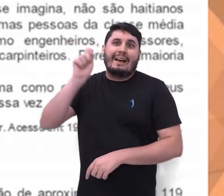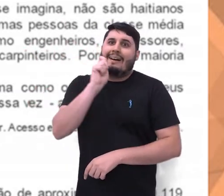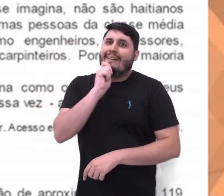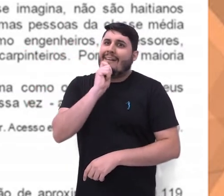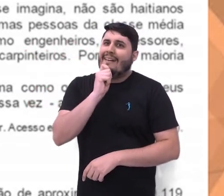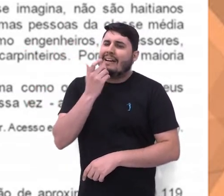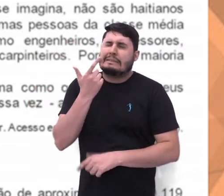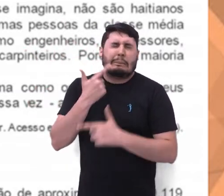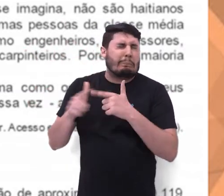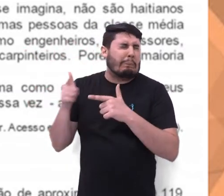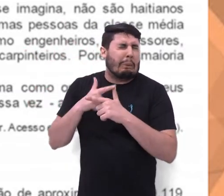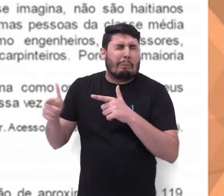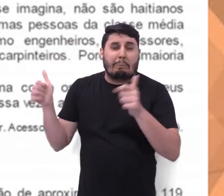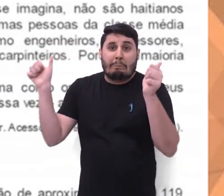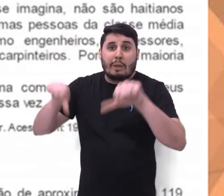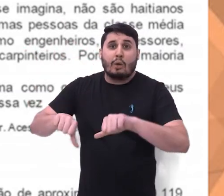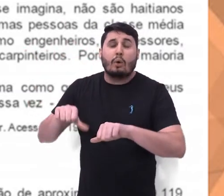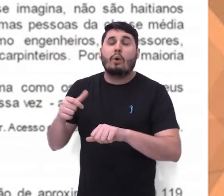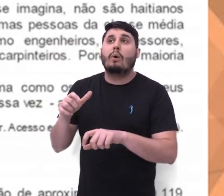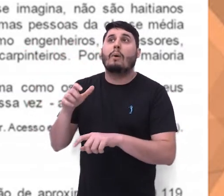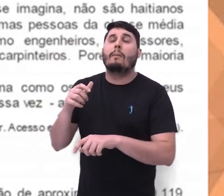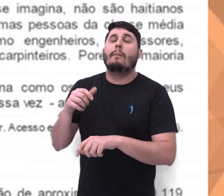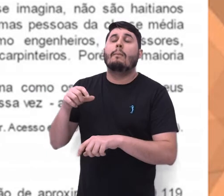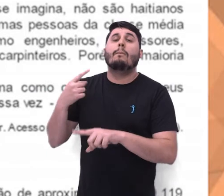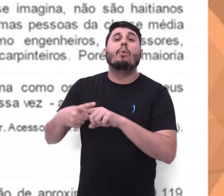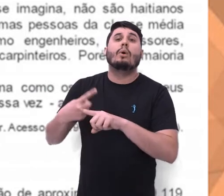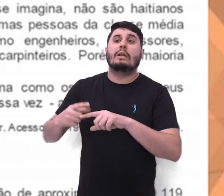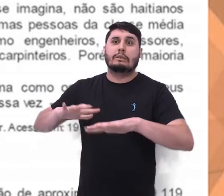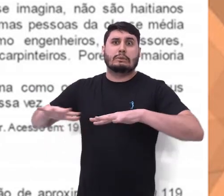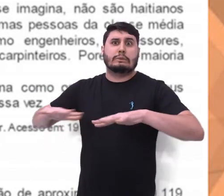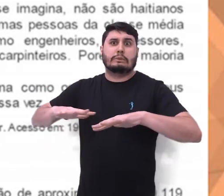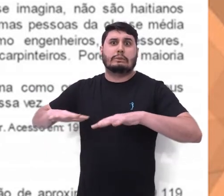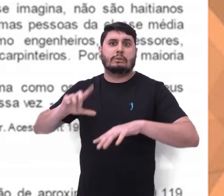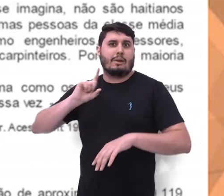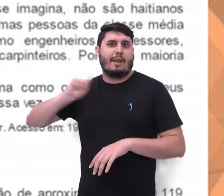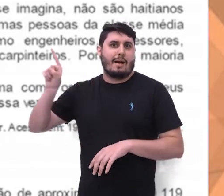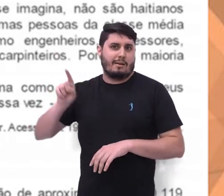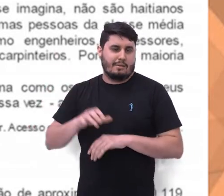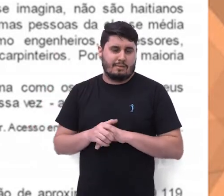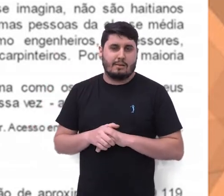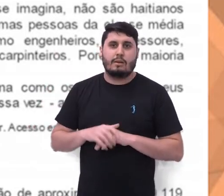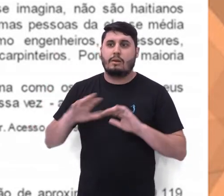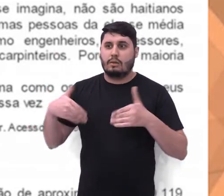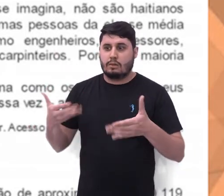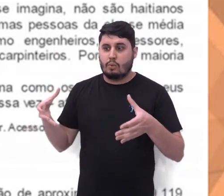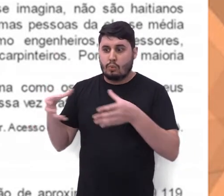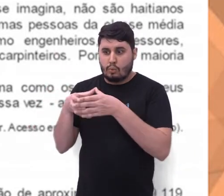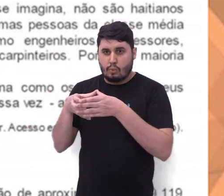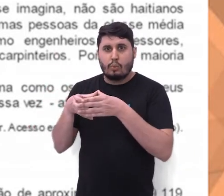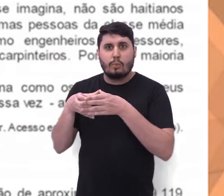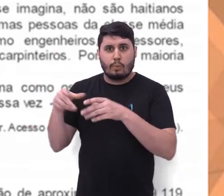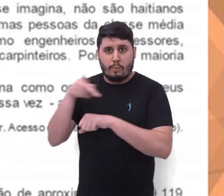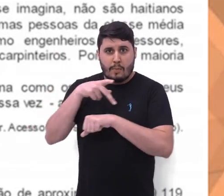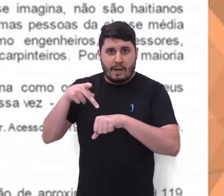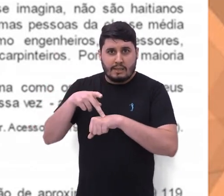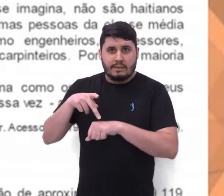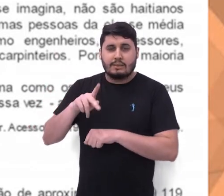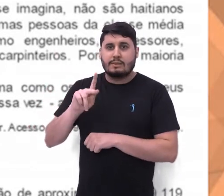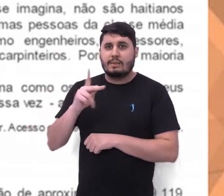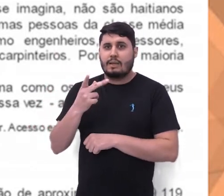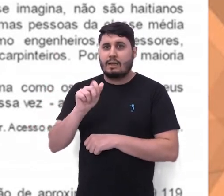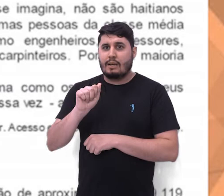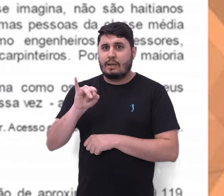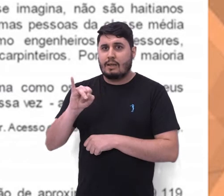terremoto de janeiro de 2010. O primeiro grande grupo de haitianos chegou a Brasileia no